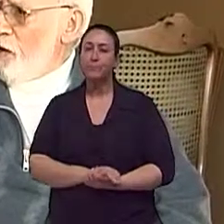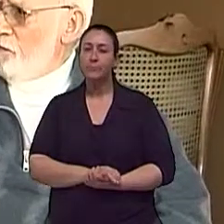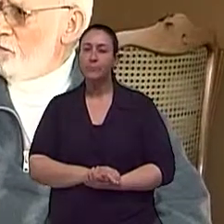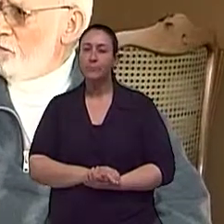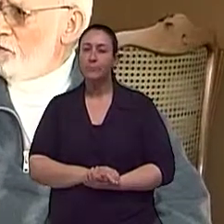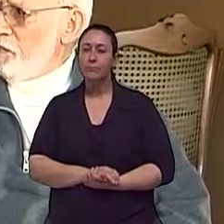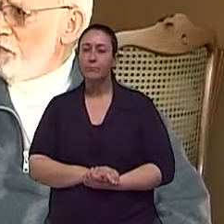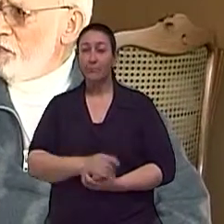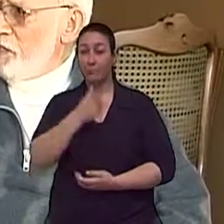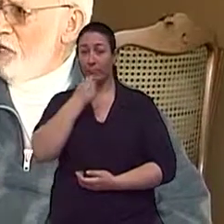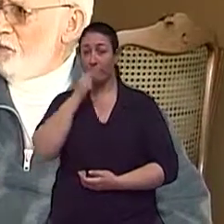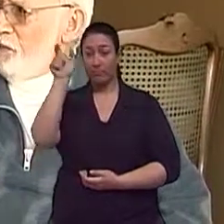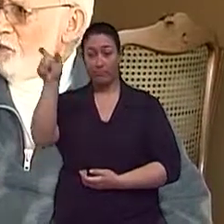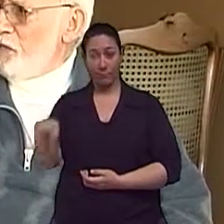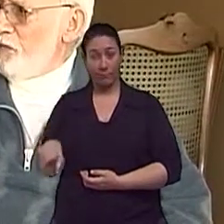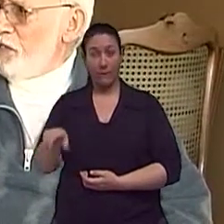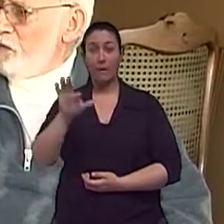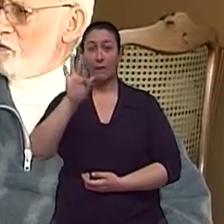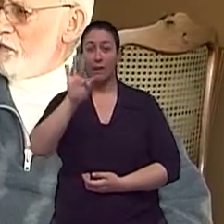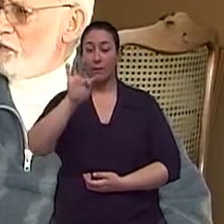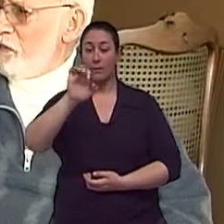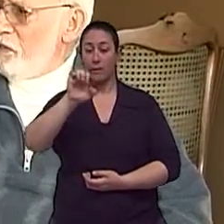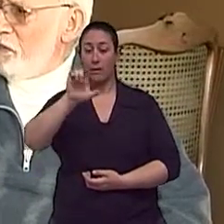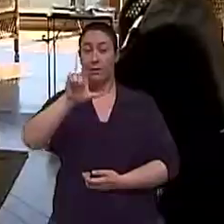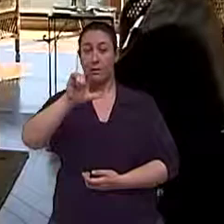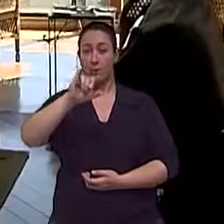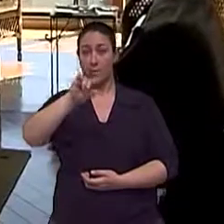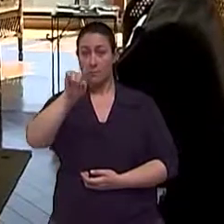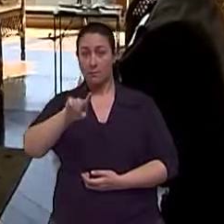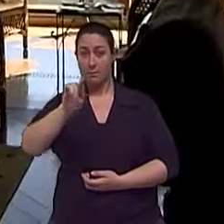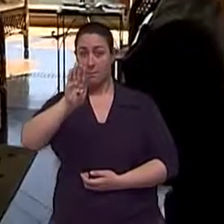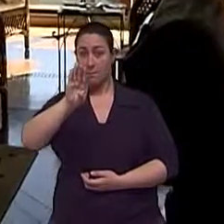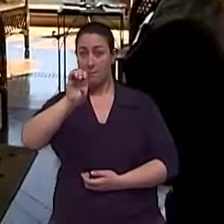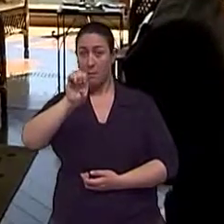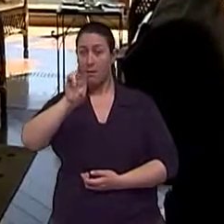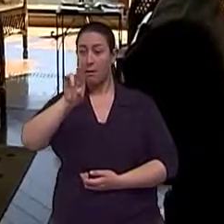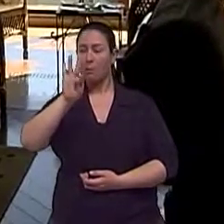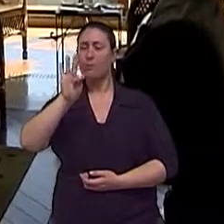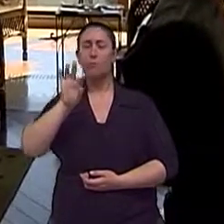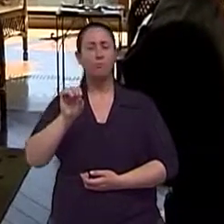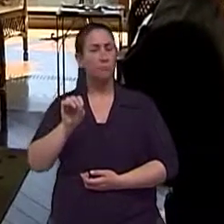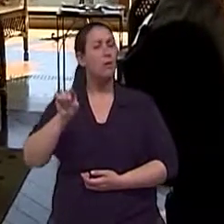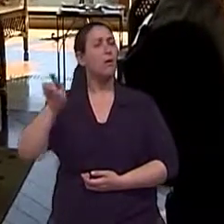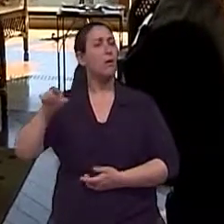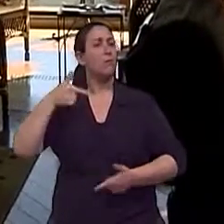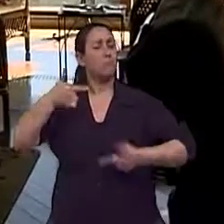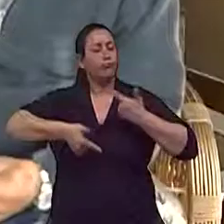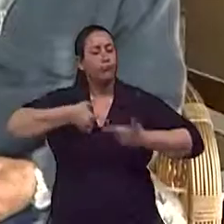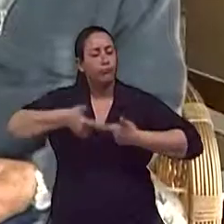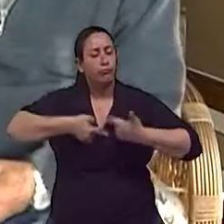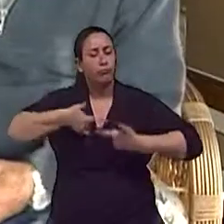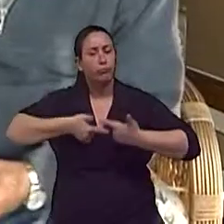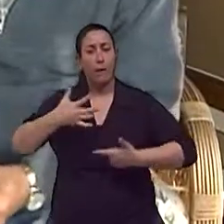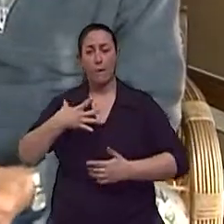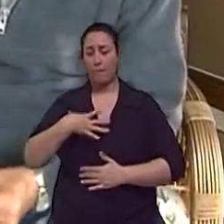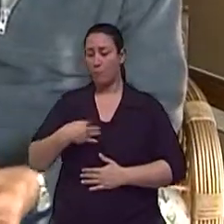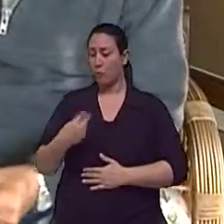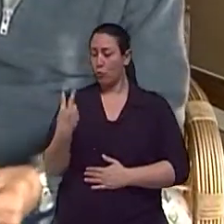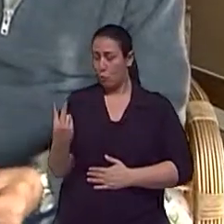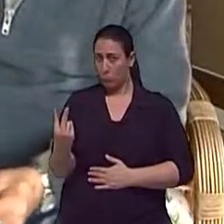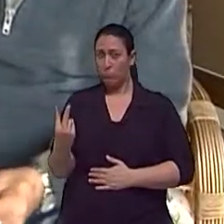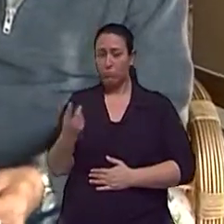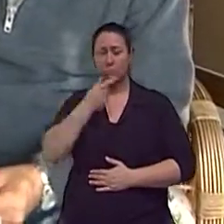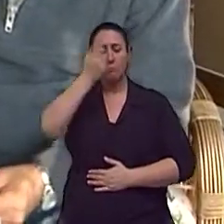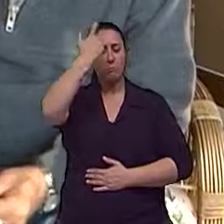Felisberto conta que sua vida sempre foi o trabalho empresário dedicado e pai de dois filhos era um homem